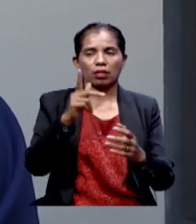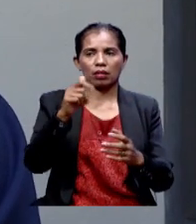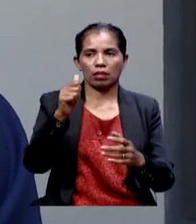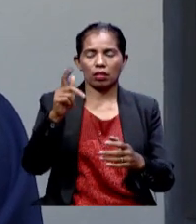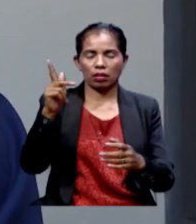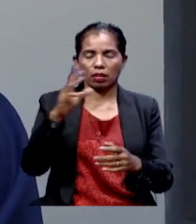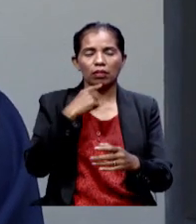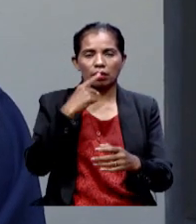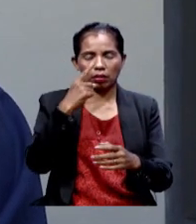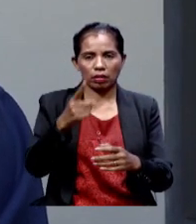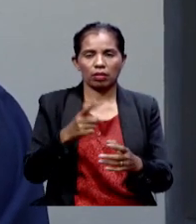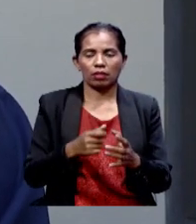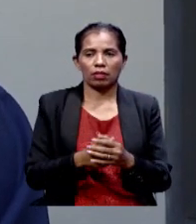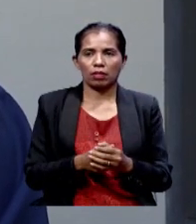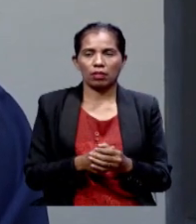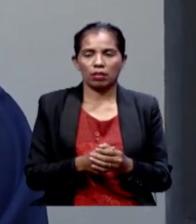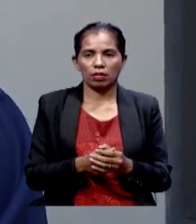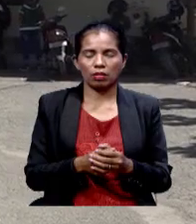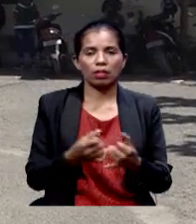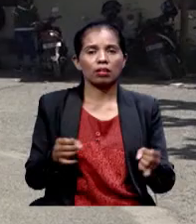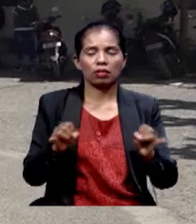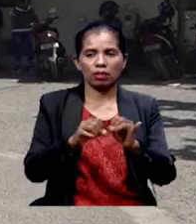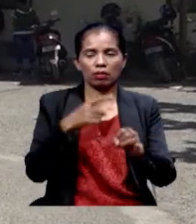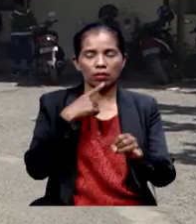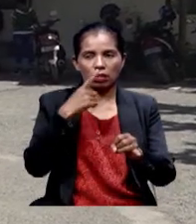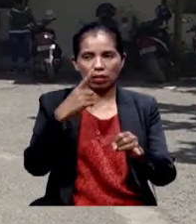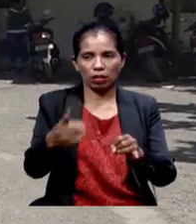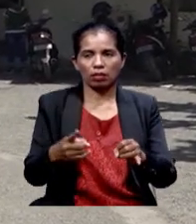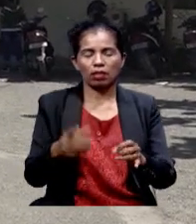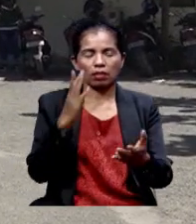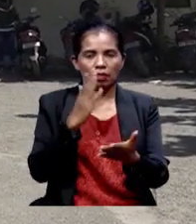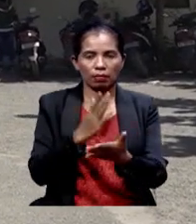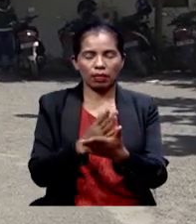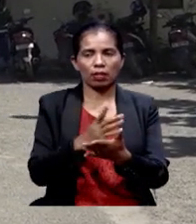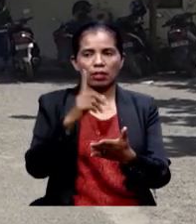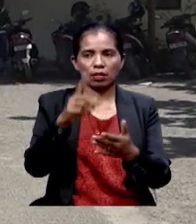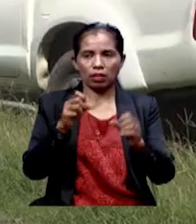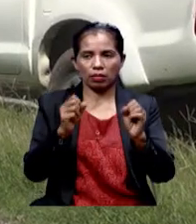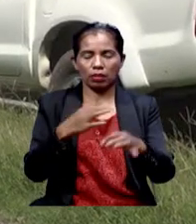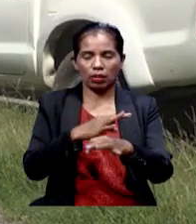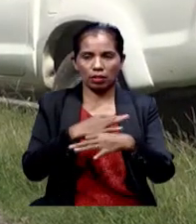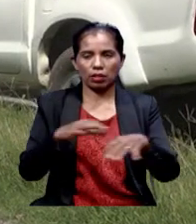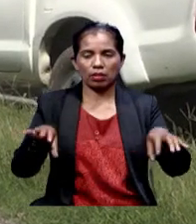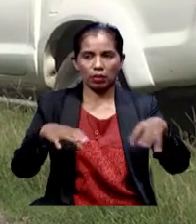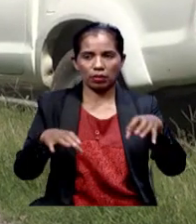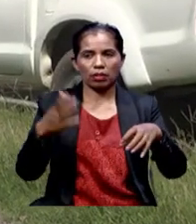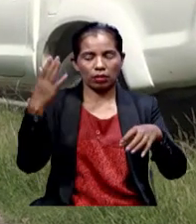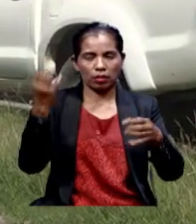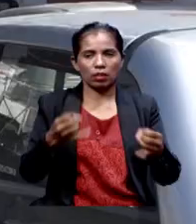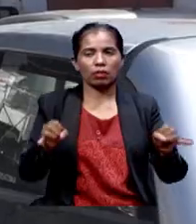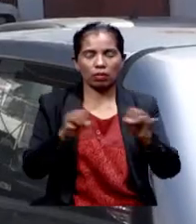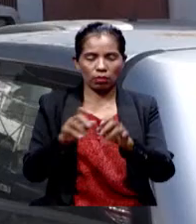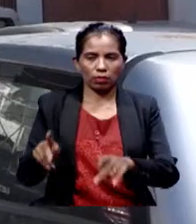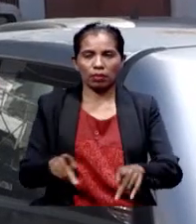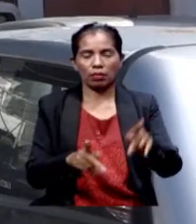Rosário Araújo Salsina Hateten, inspeção de nudar assunto preventiva ida a tubel hadia sistema e a instituição pública